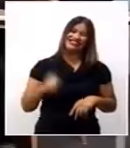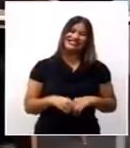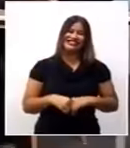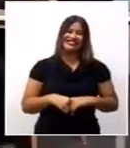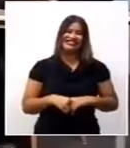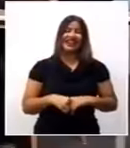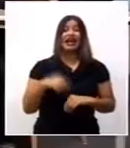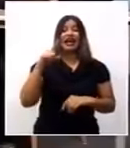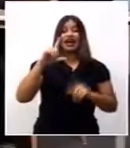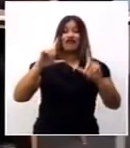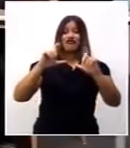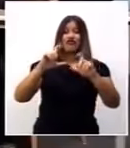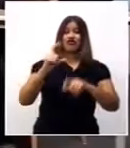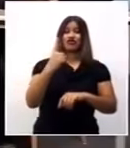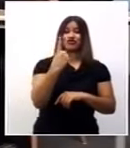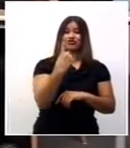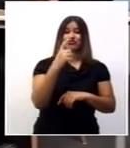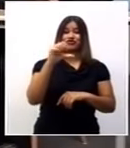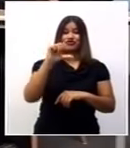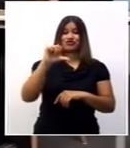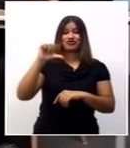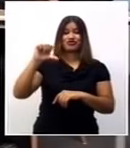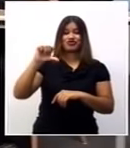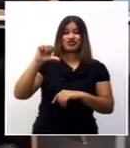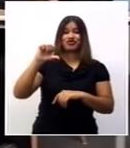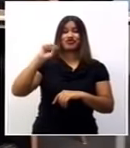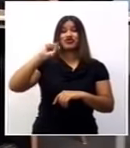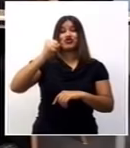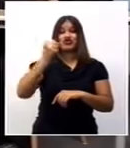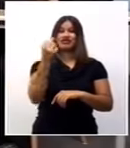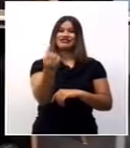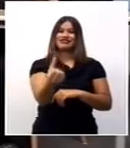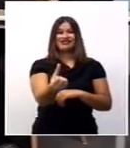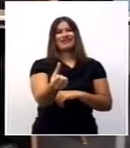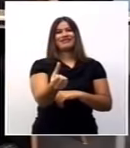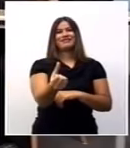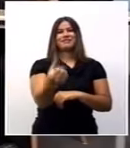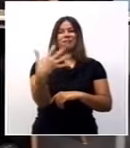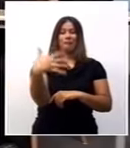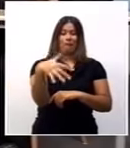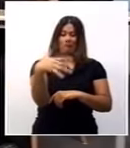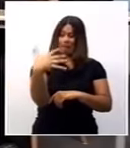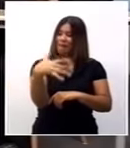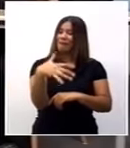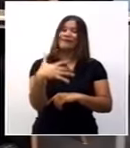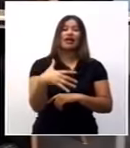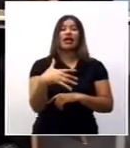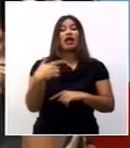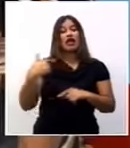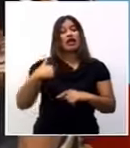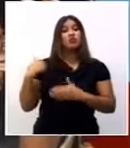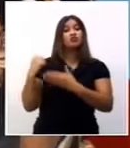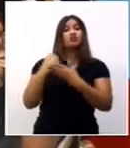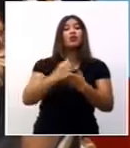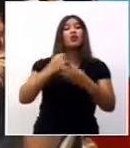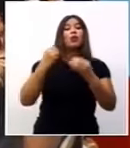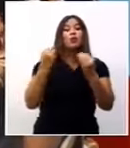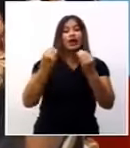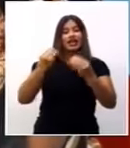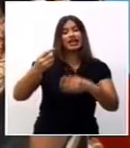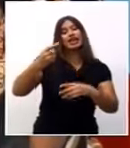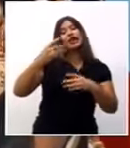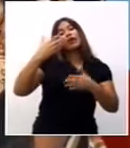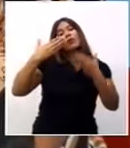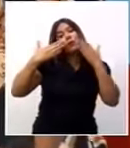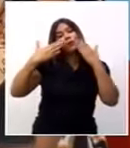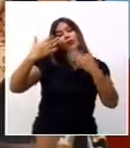é de 1986. Eu até trouxe, professora Priscila, para demonstrar que nós também somos seres históricos, né?